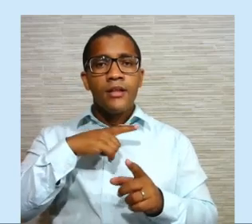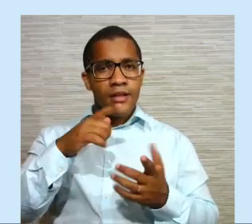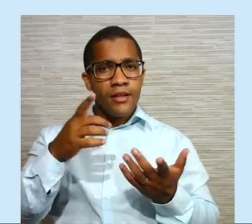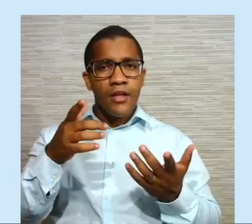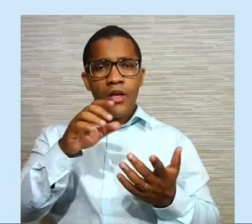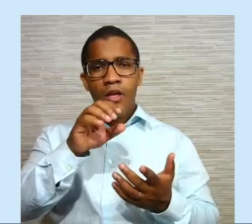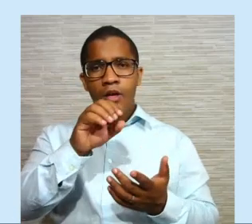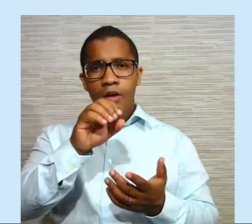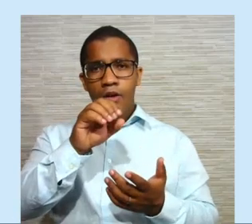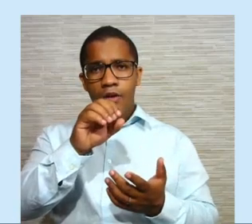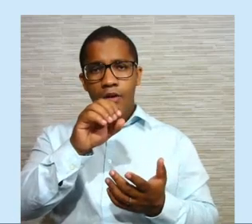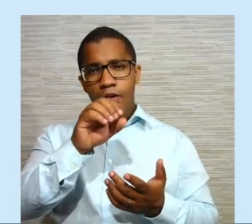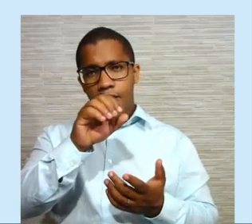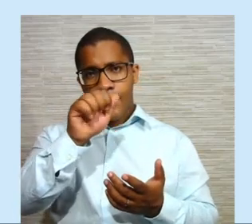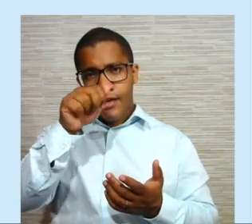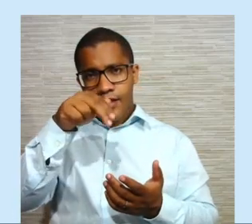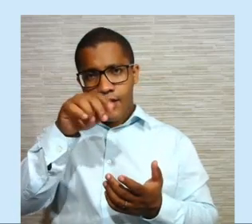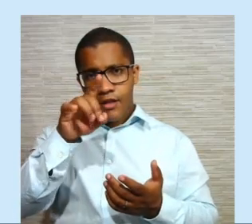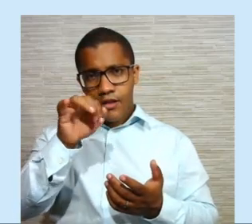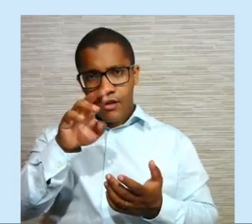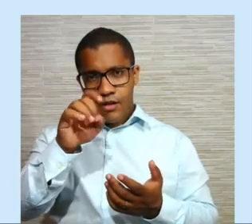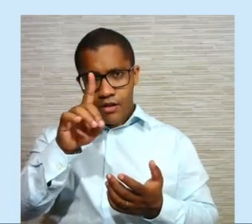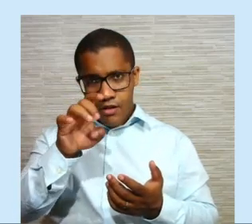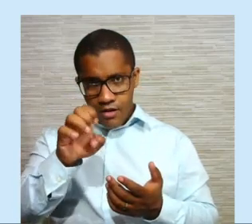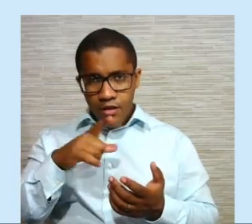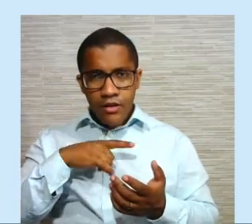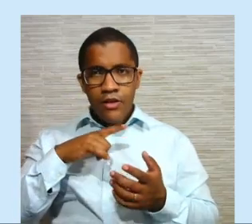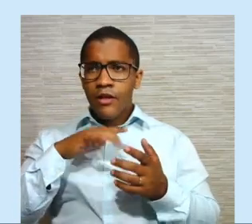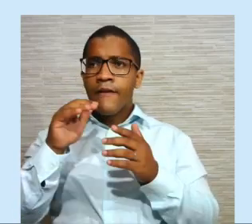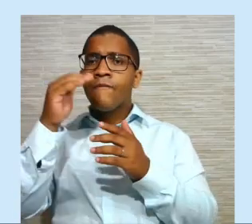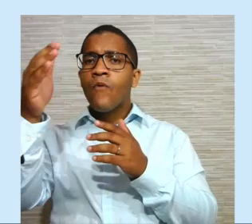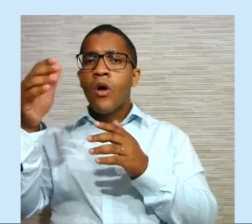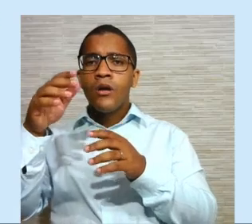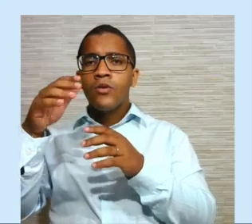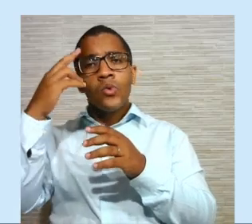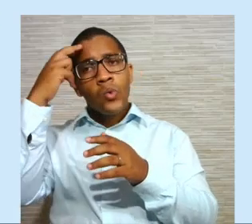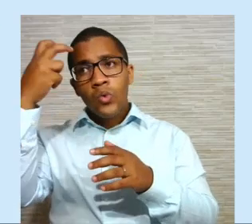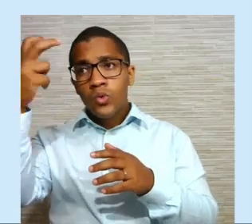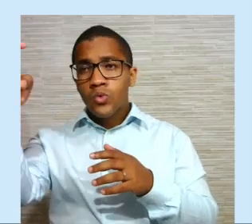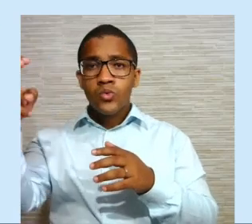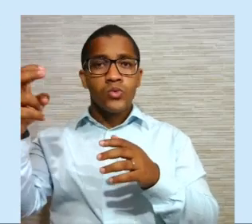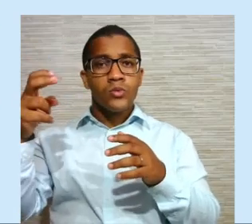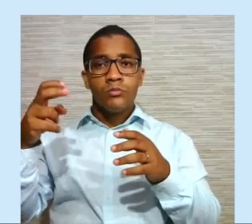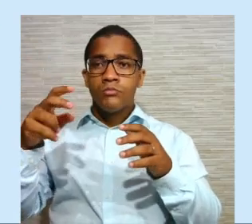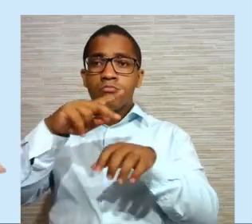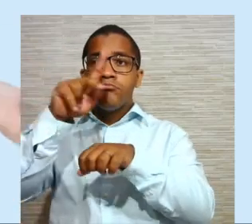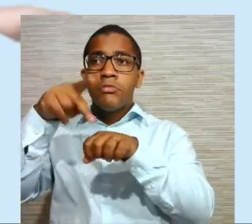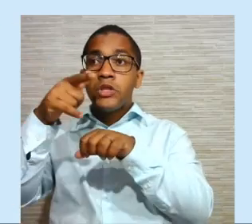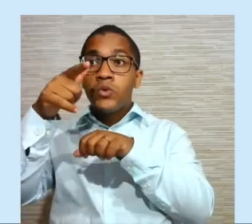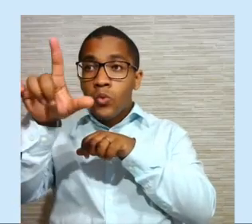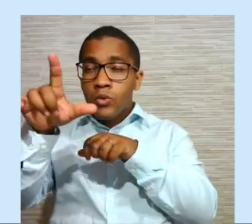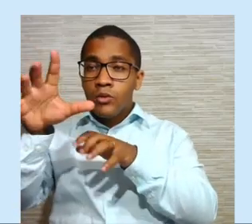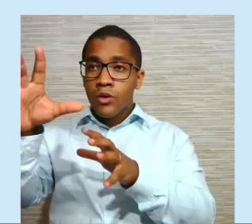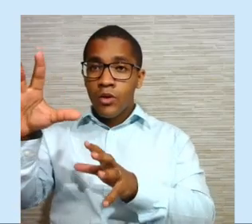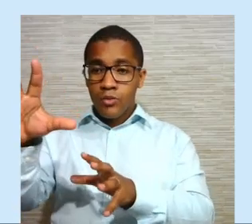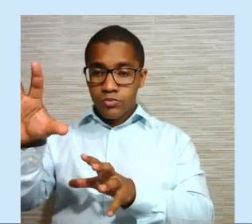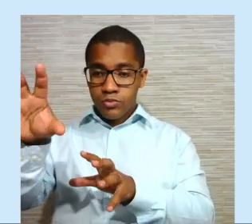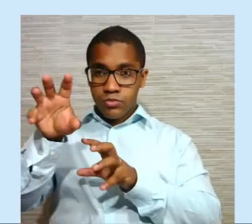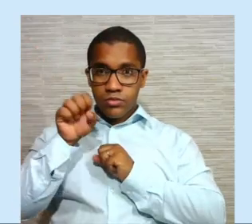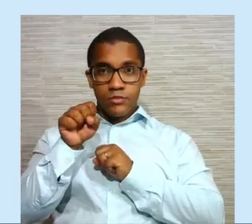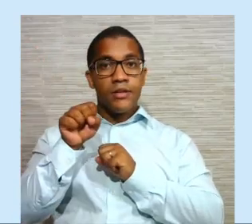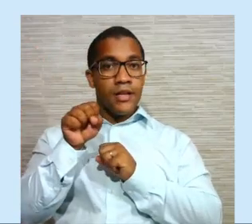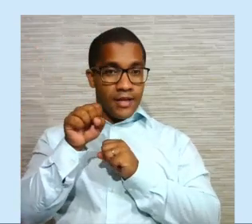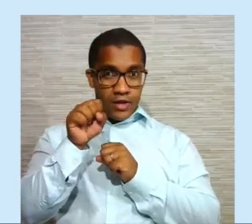Oswald de Andrade, né, que pegava elementos de fora, né, elementos da cultura estrangeira, e incorporavam na